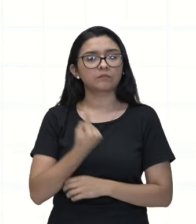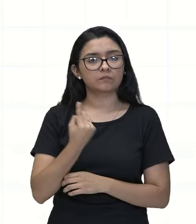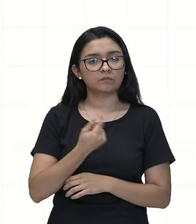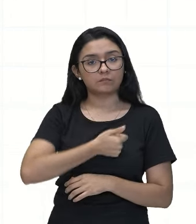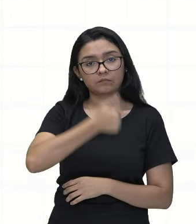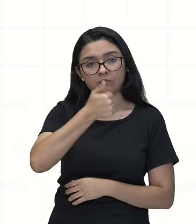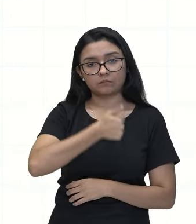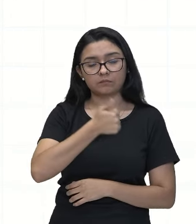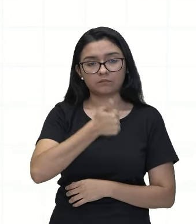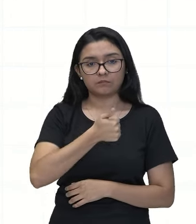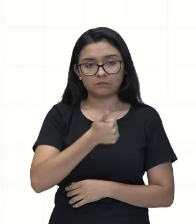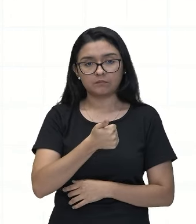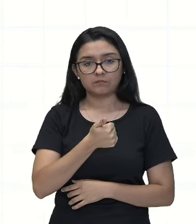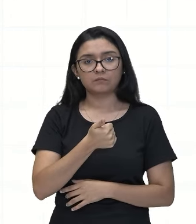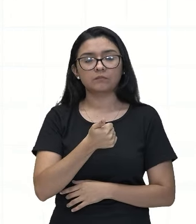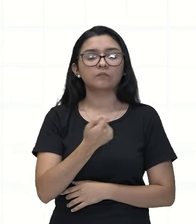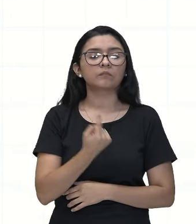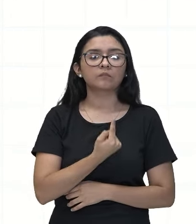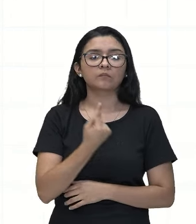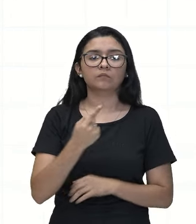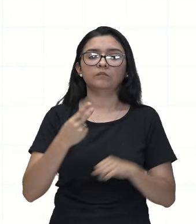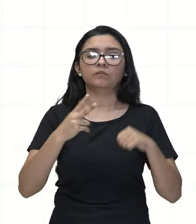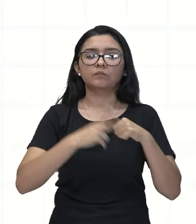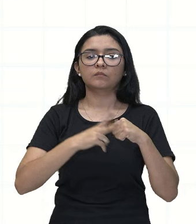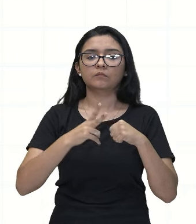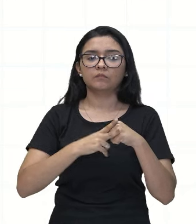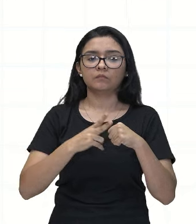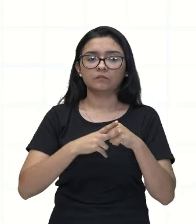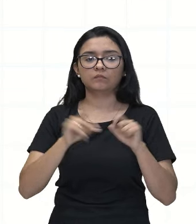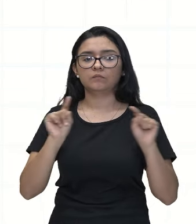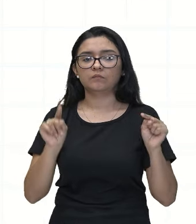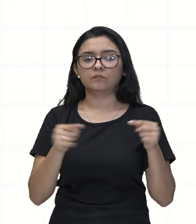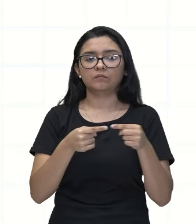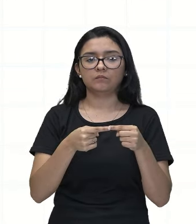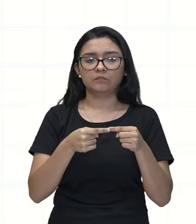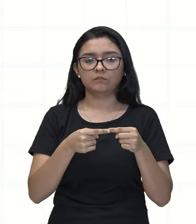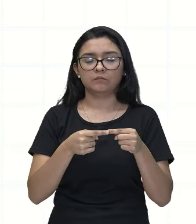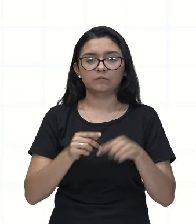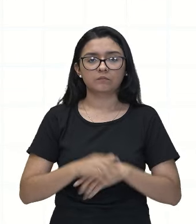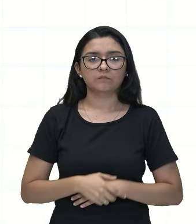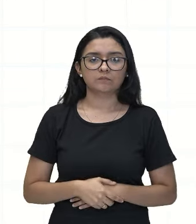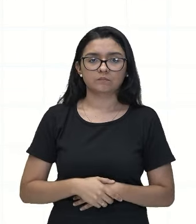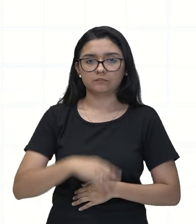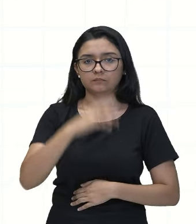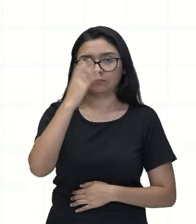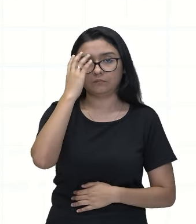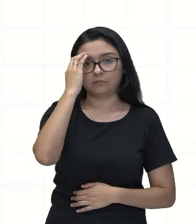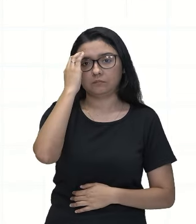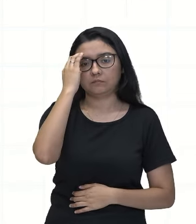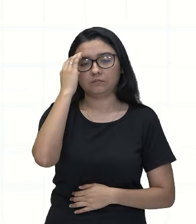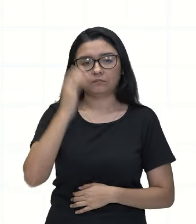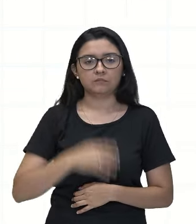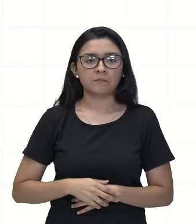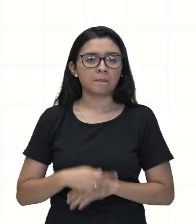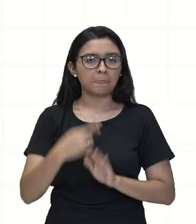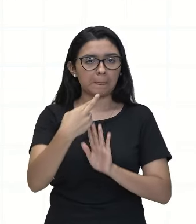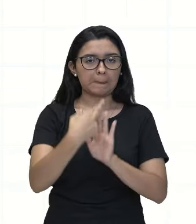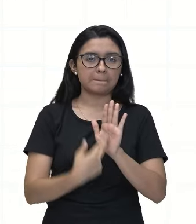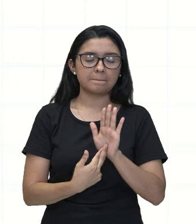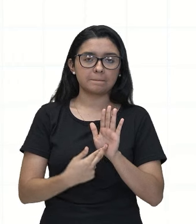pessoa do singular o verbo vai concordar com este pronome Então esse é o é a regra